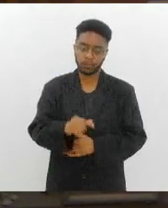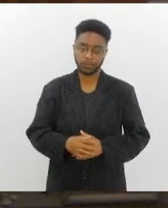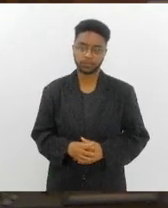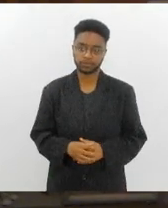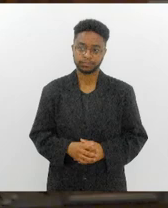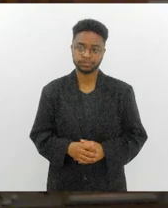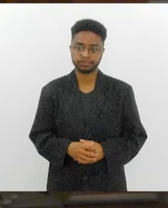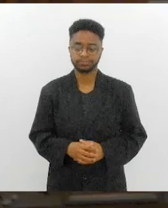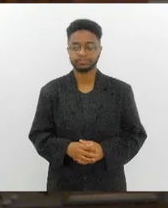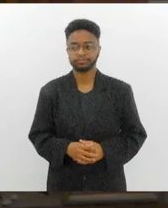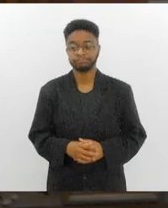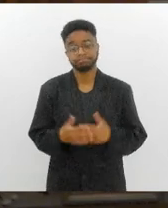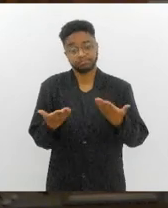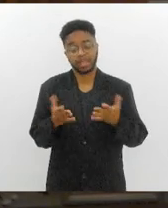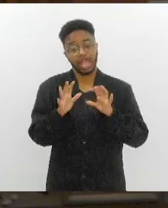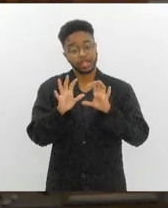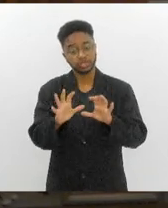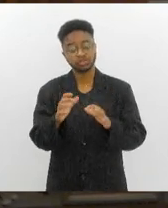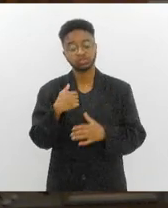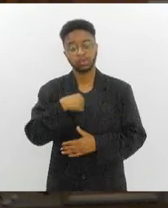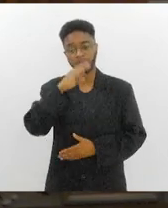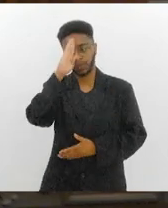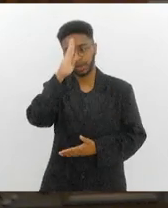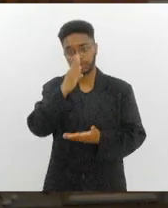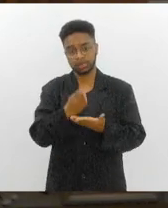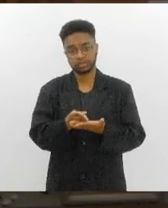E aí é isso. Eu acho que